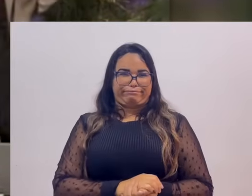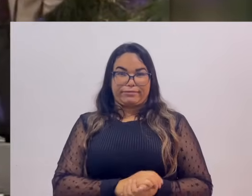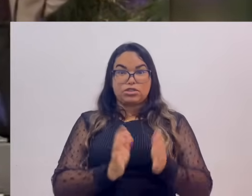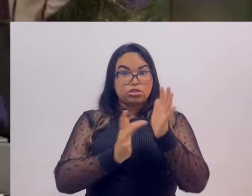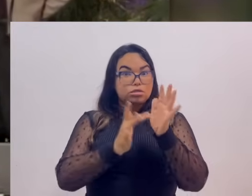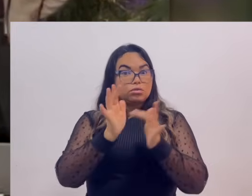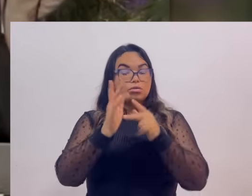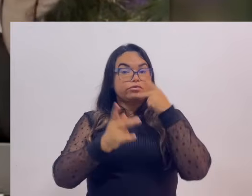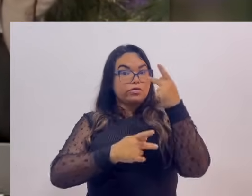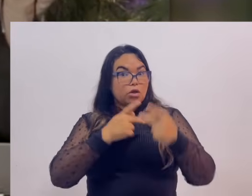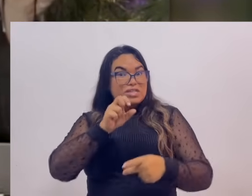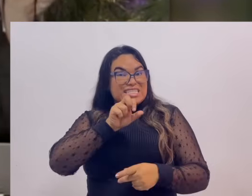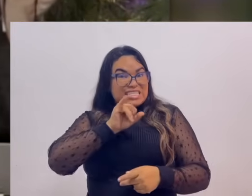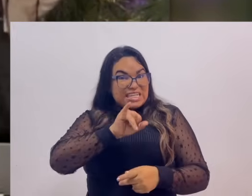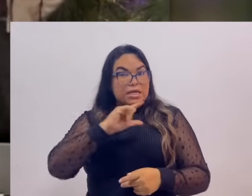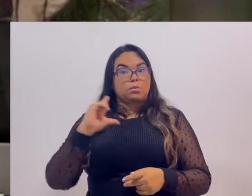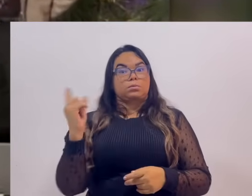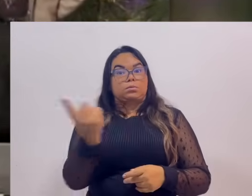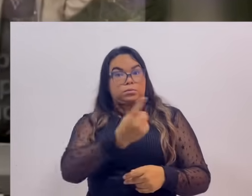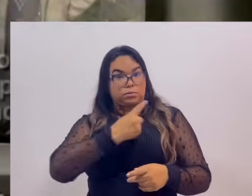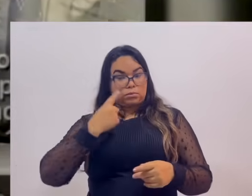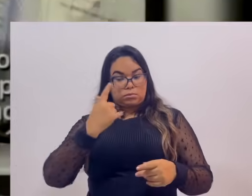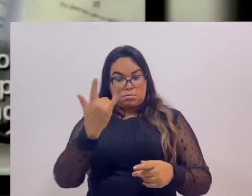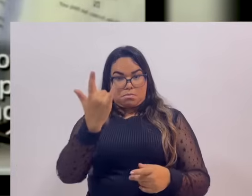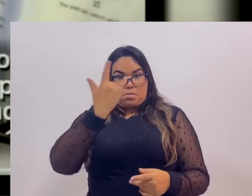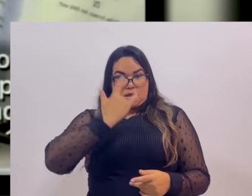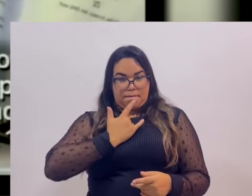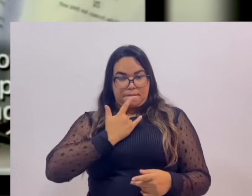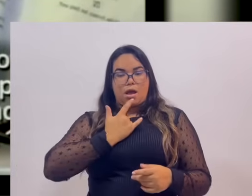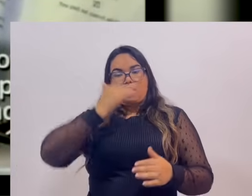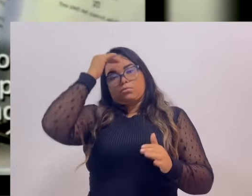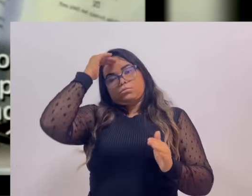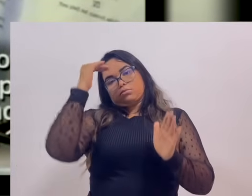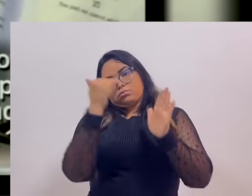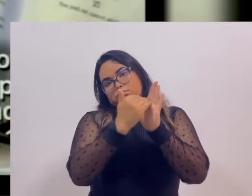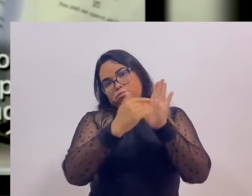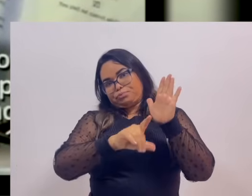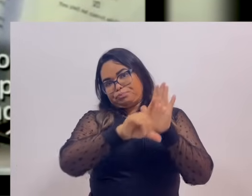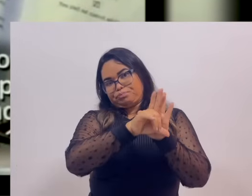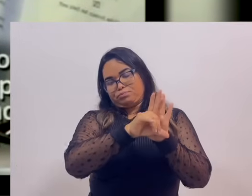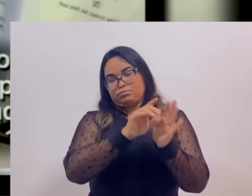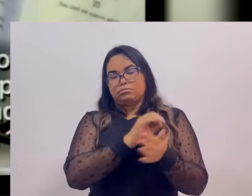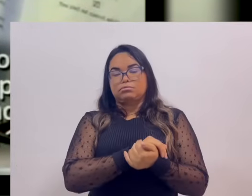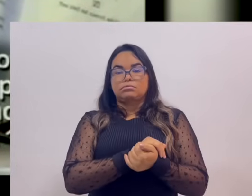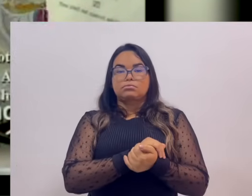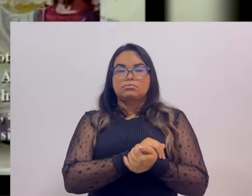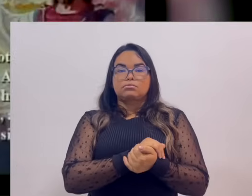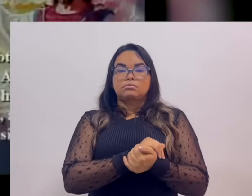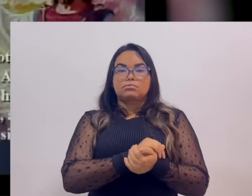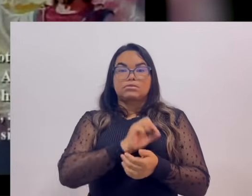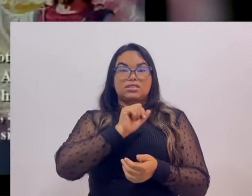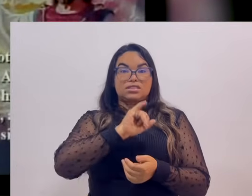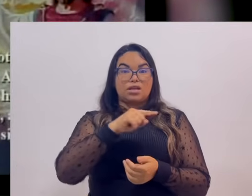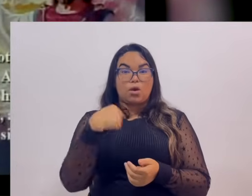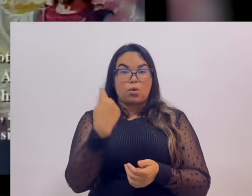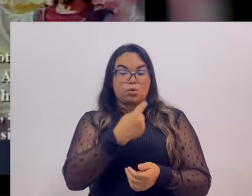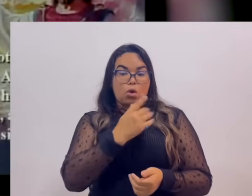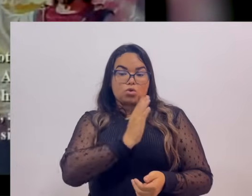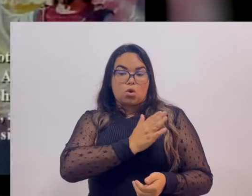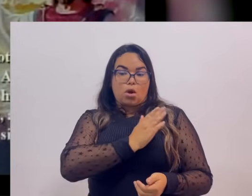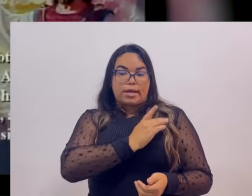isso no mundo hoje? não, não, não se me amais diz Jesus guardareis os meus mandamentos